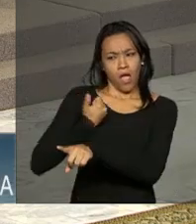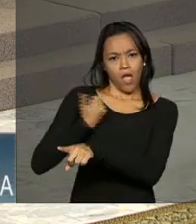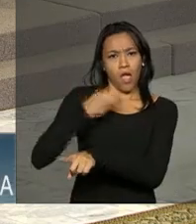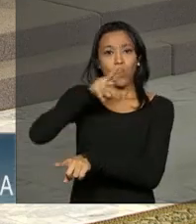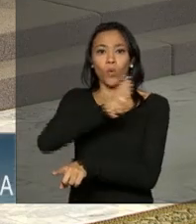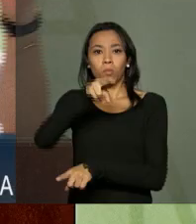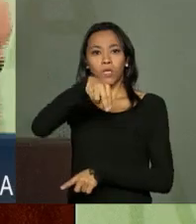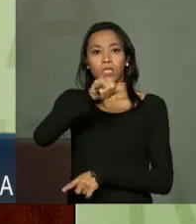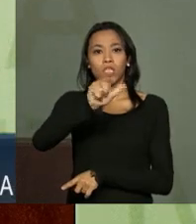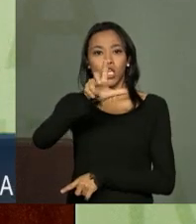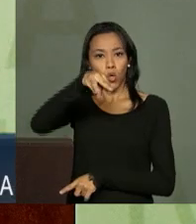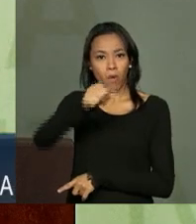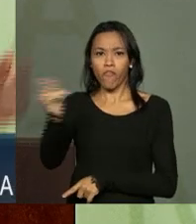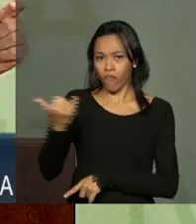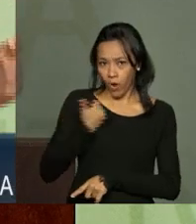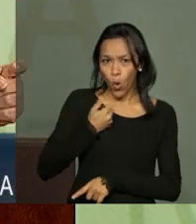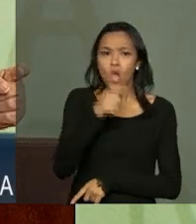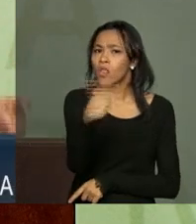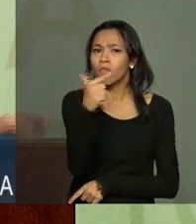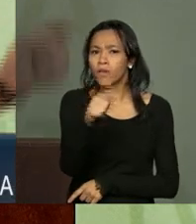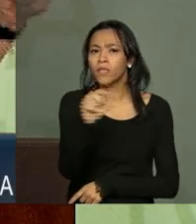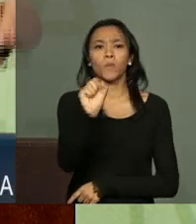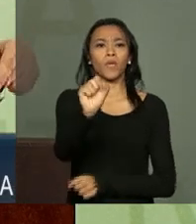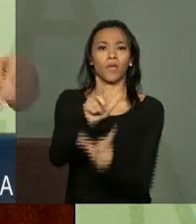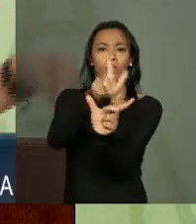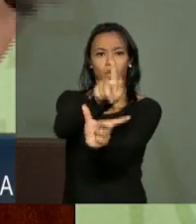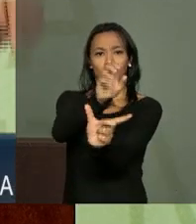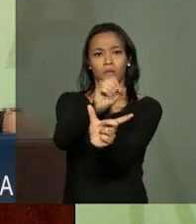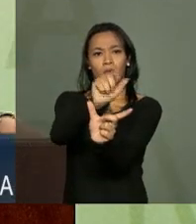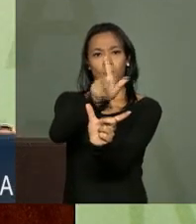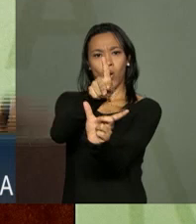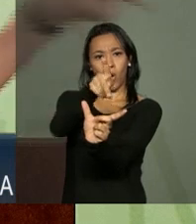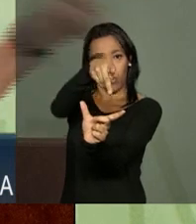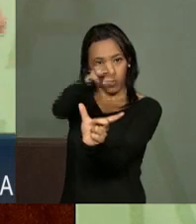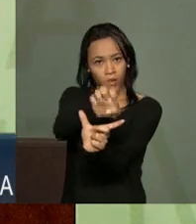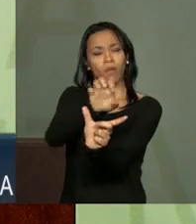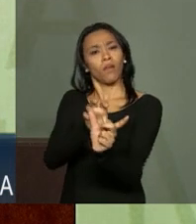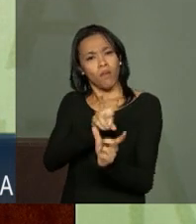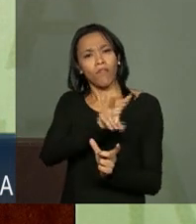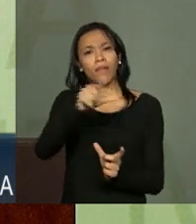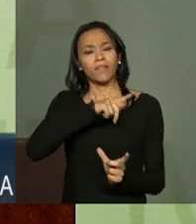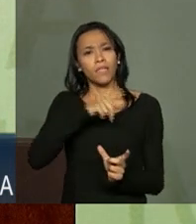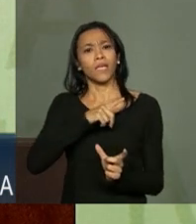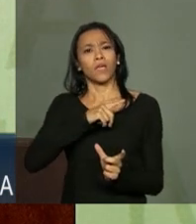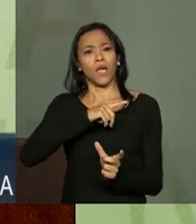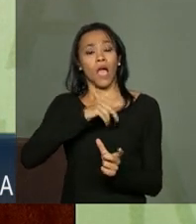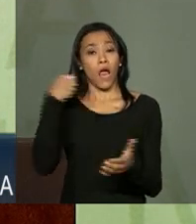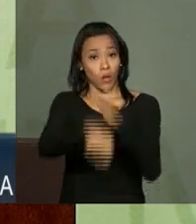que não vai ter golpe, vai ter combate aguerrido à discriminação